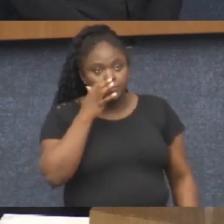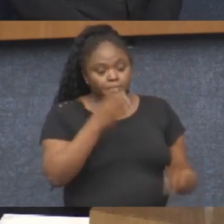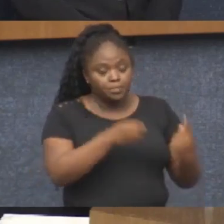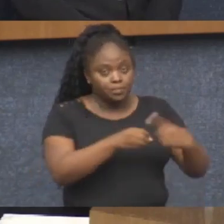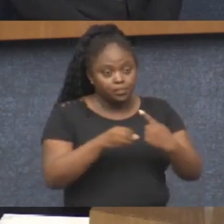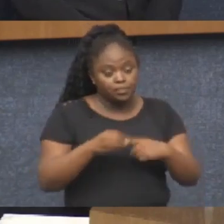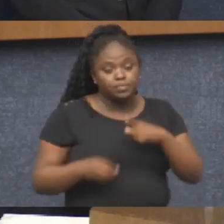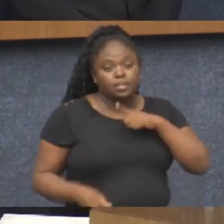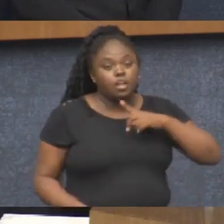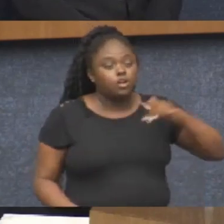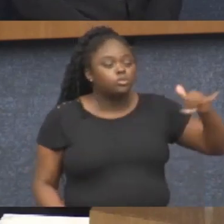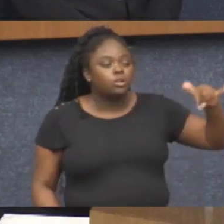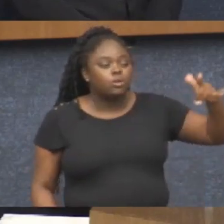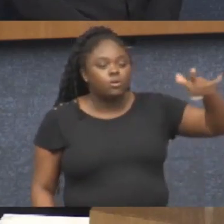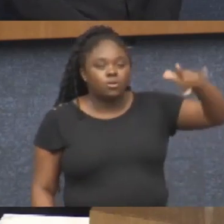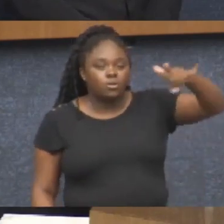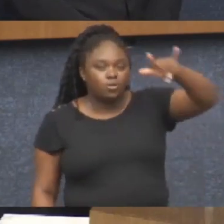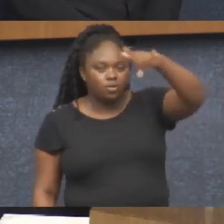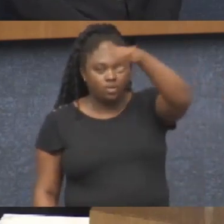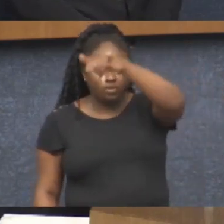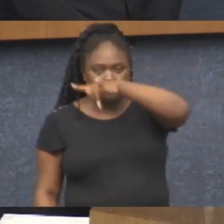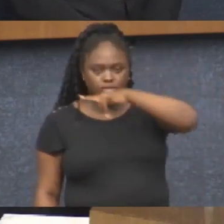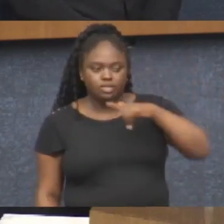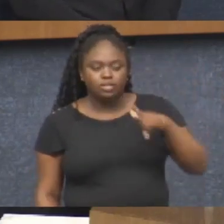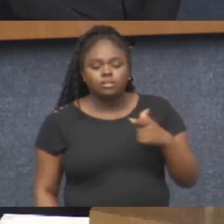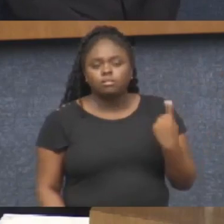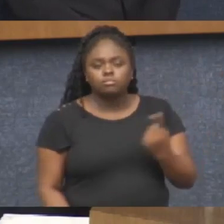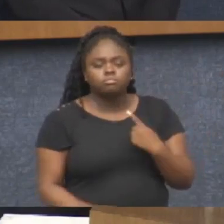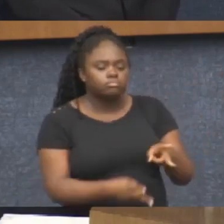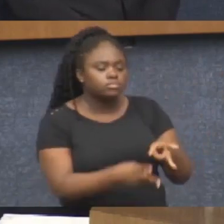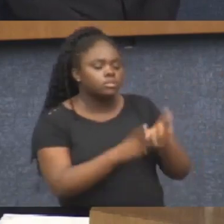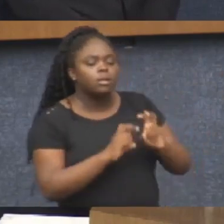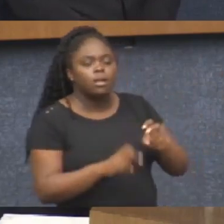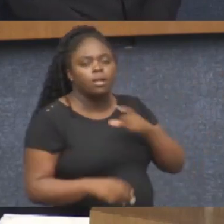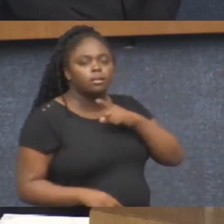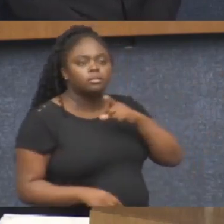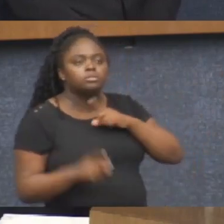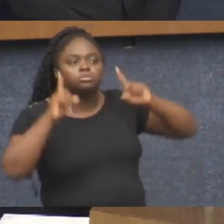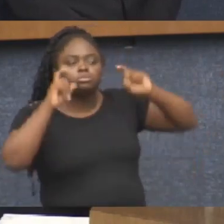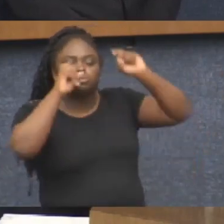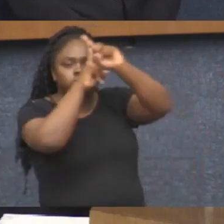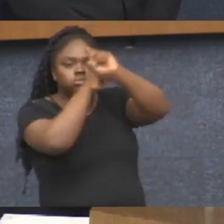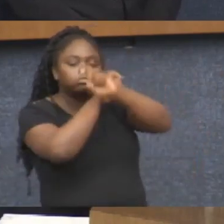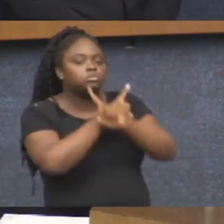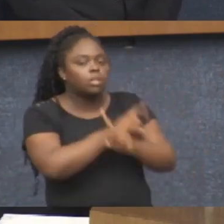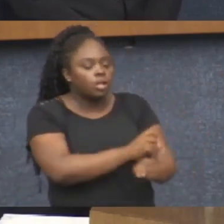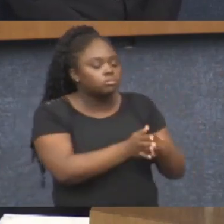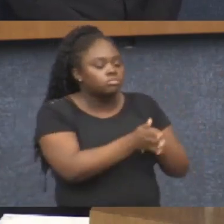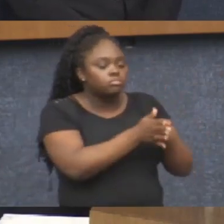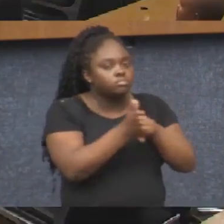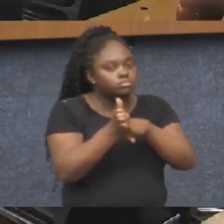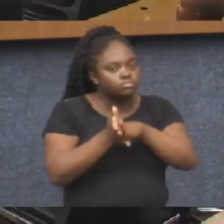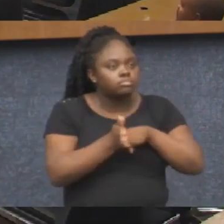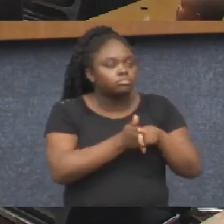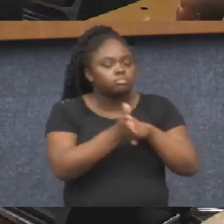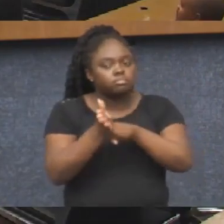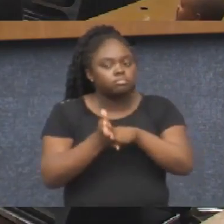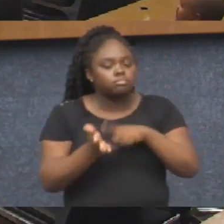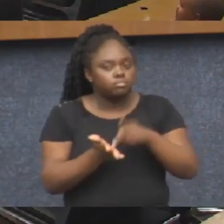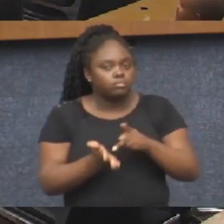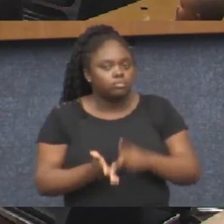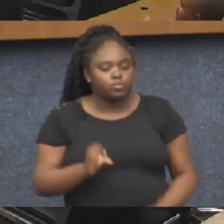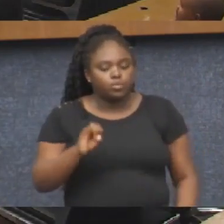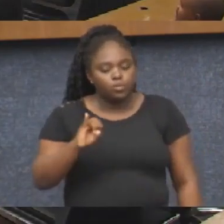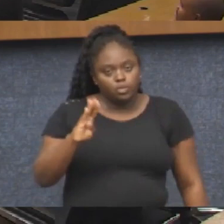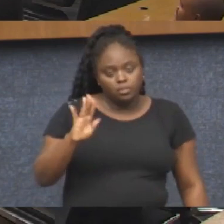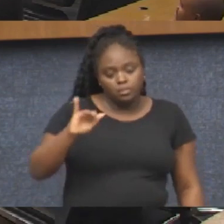por drones também. E a gente identificou, Pedra, que a gente tinha uma dificuldade muito grande com os dados, na verdade, né? O